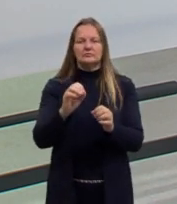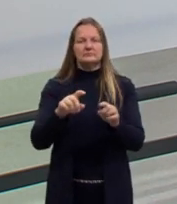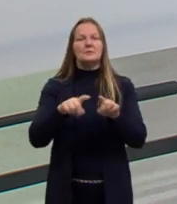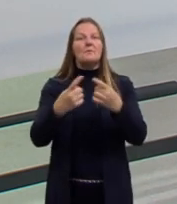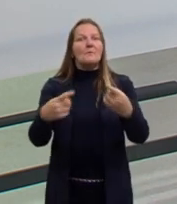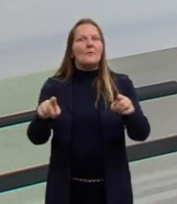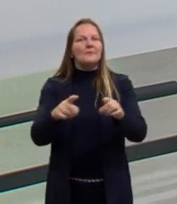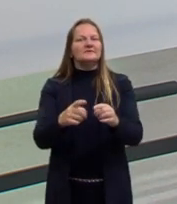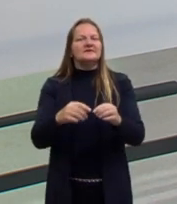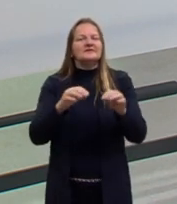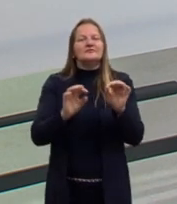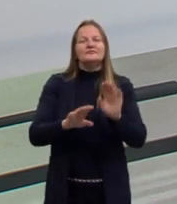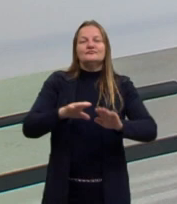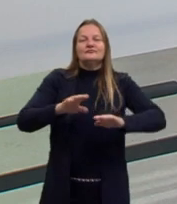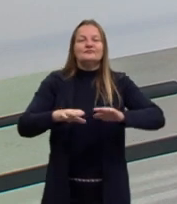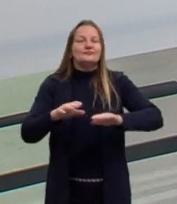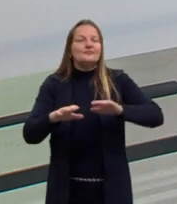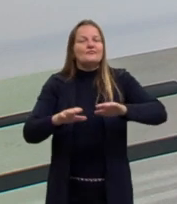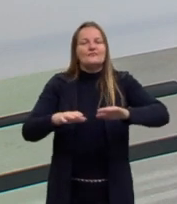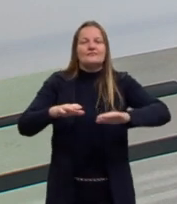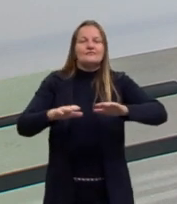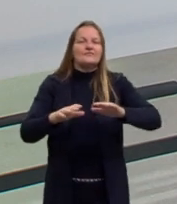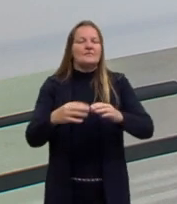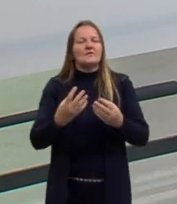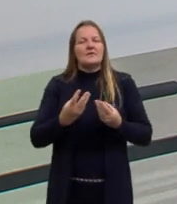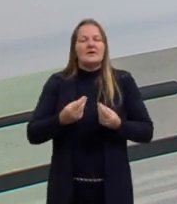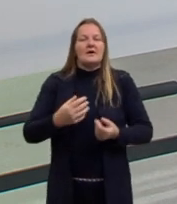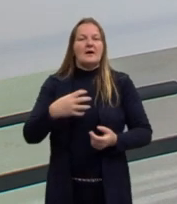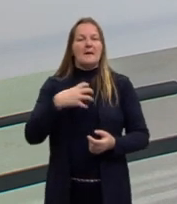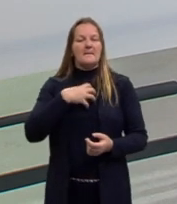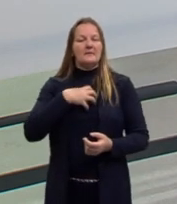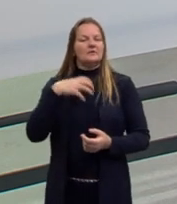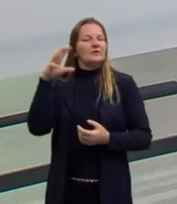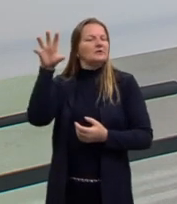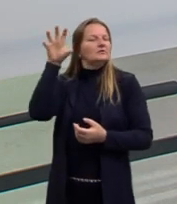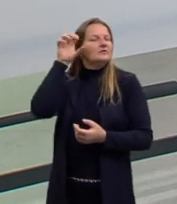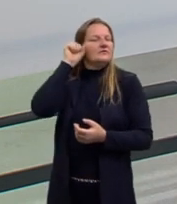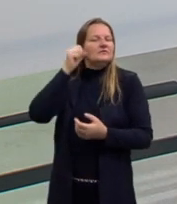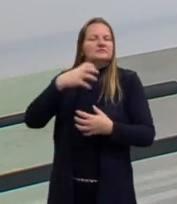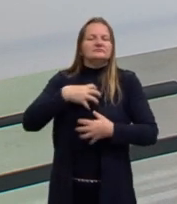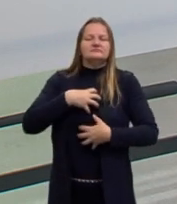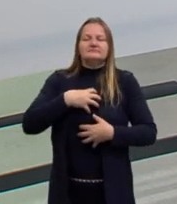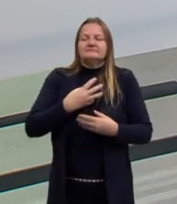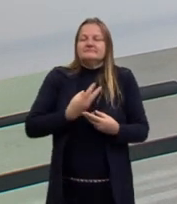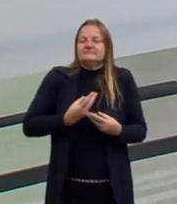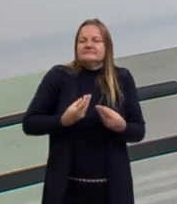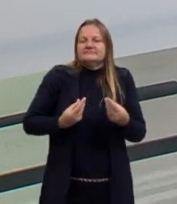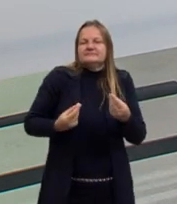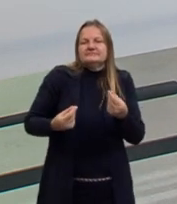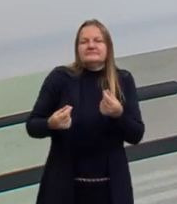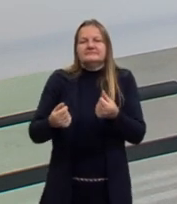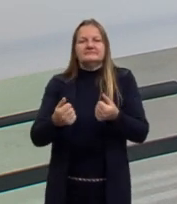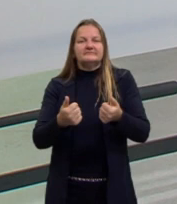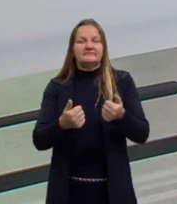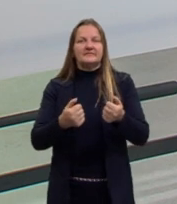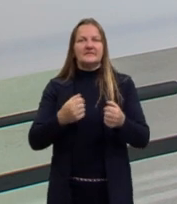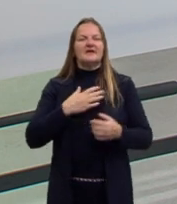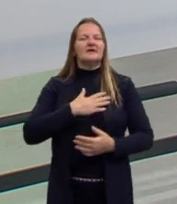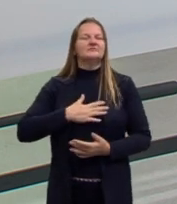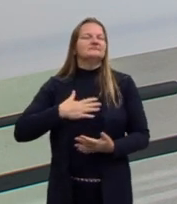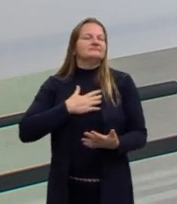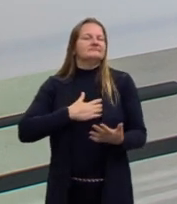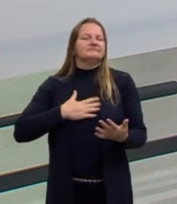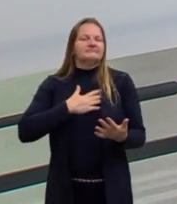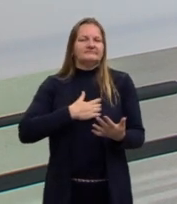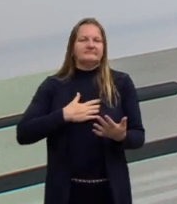tornar música quando ele se torna agradável aos ouvidos num sentido amplo a música Vai